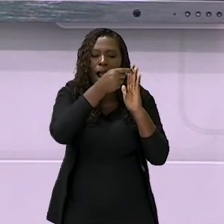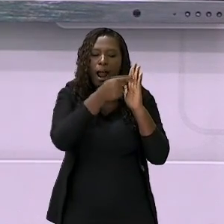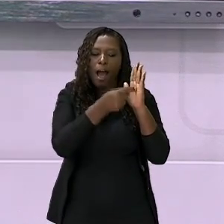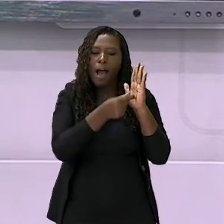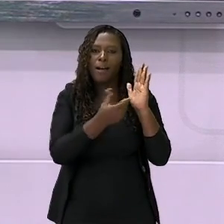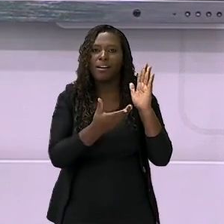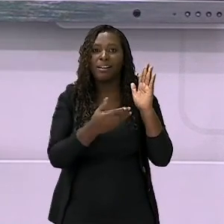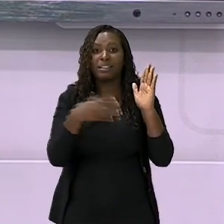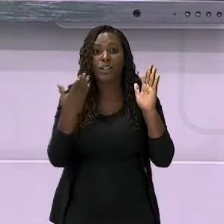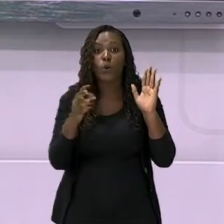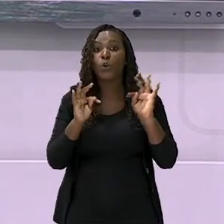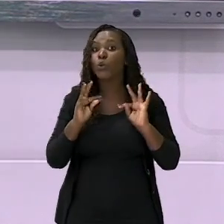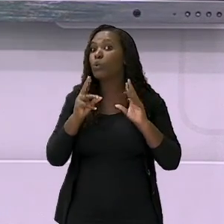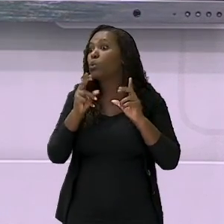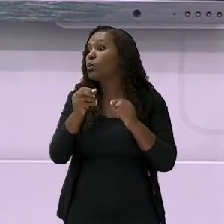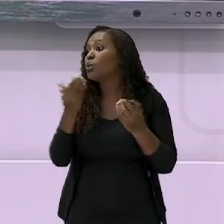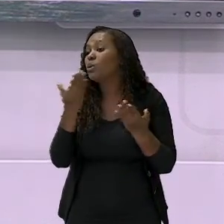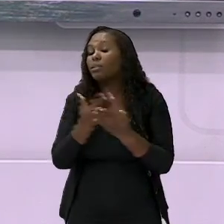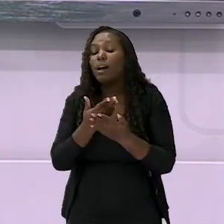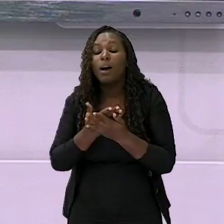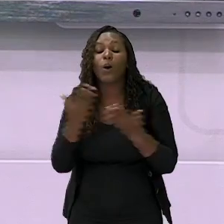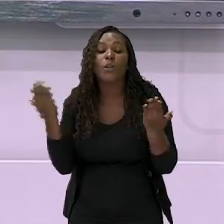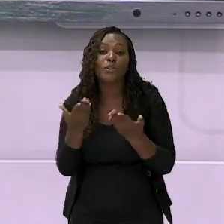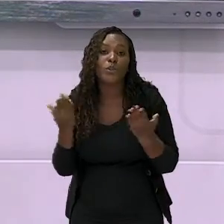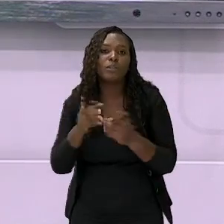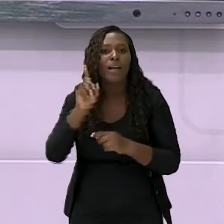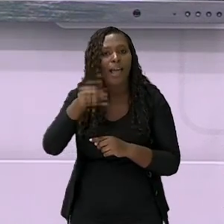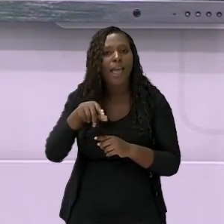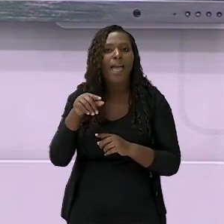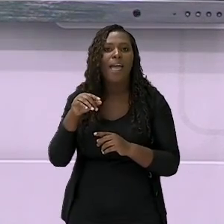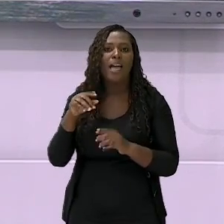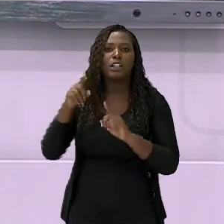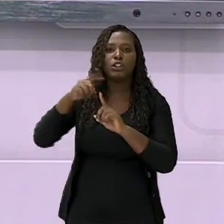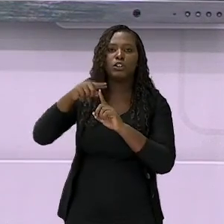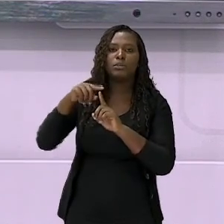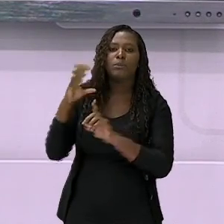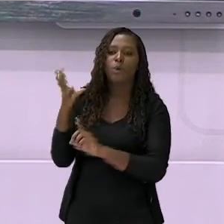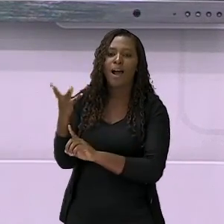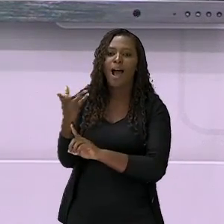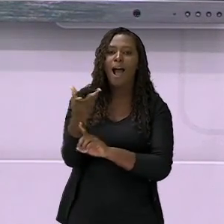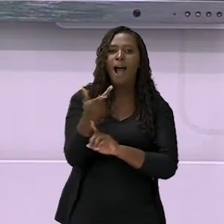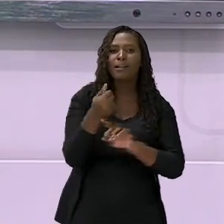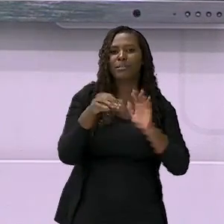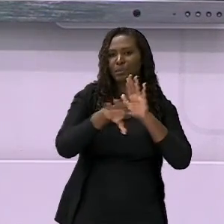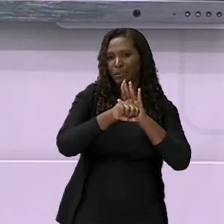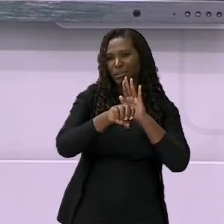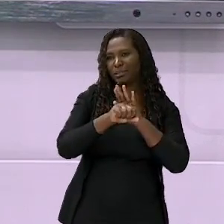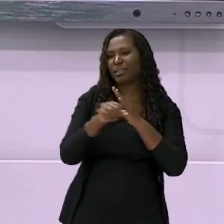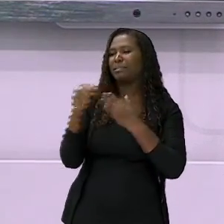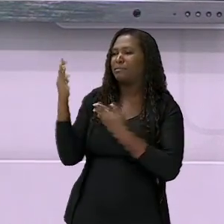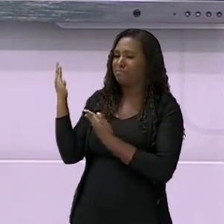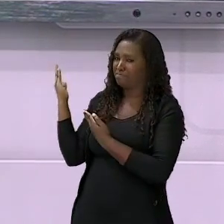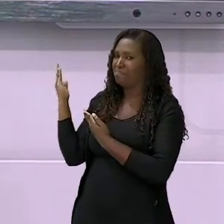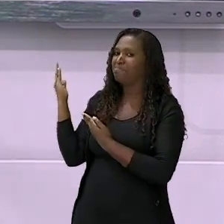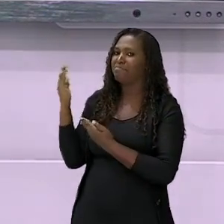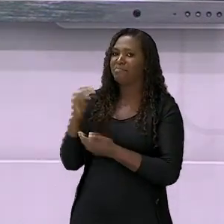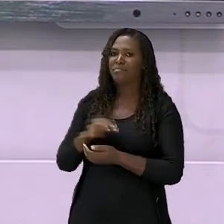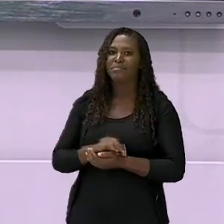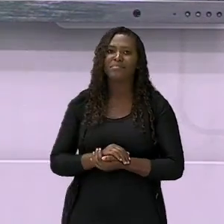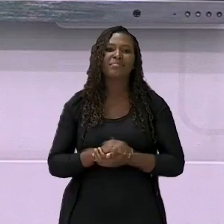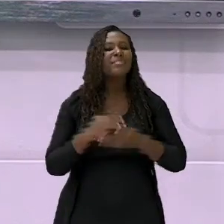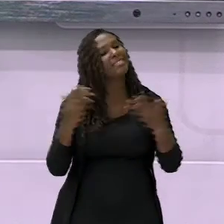arte abstrata. Não se limita a representar algo ou alguma coisa.